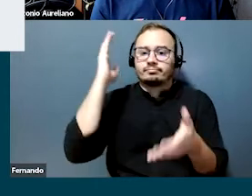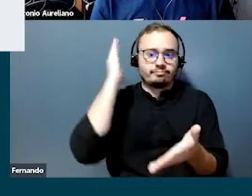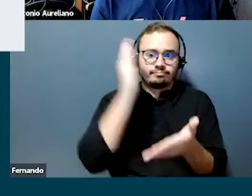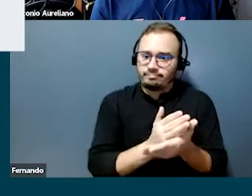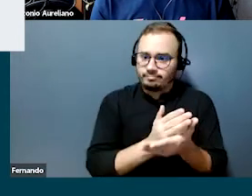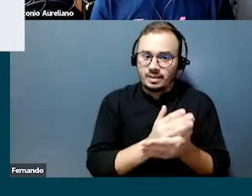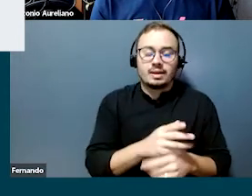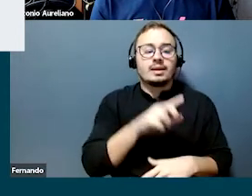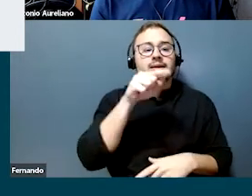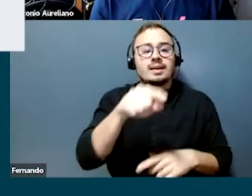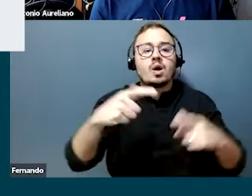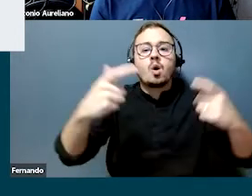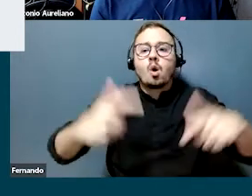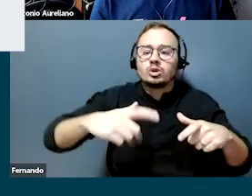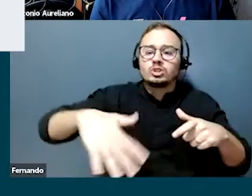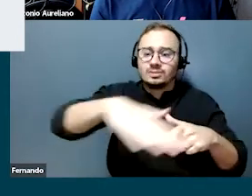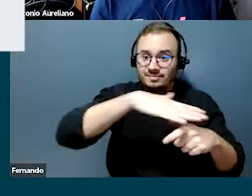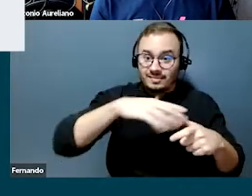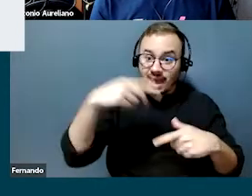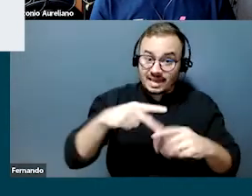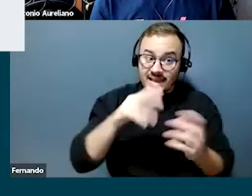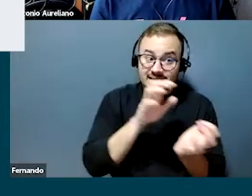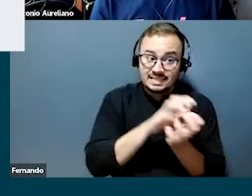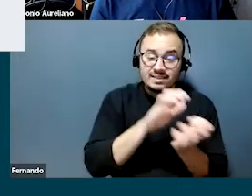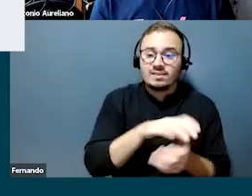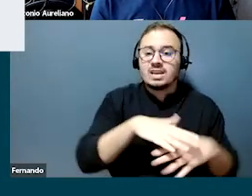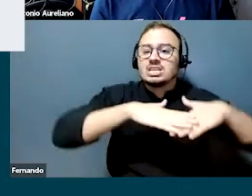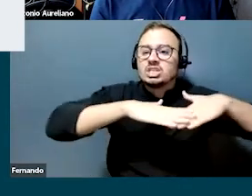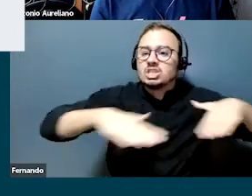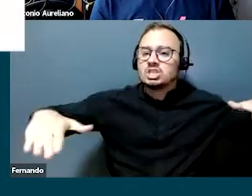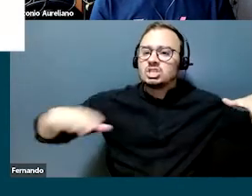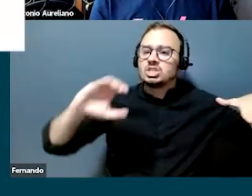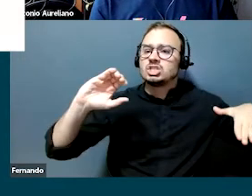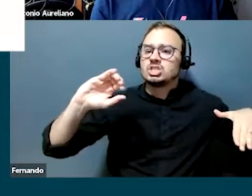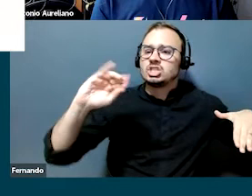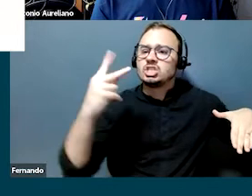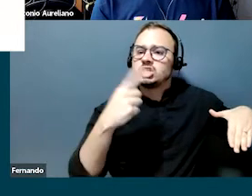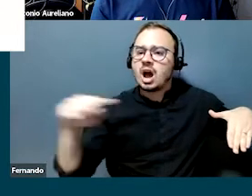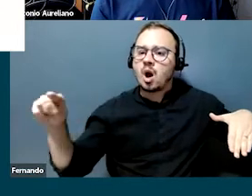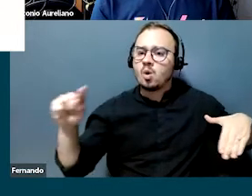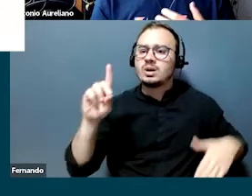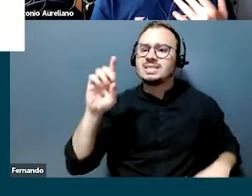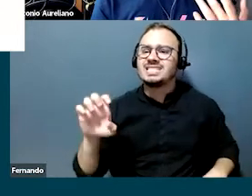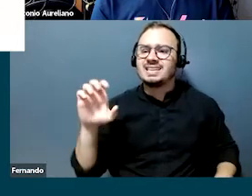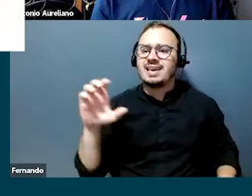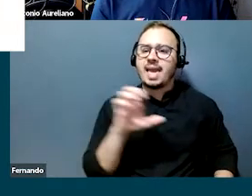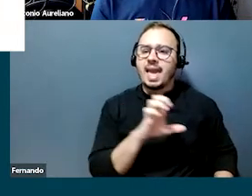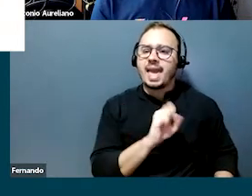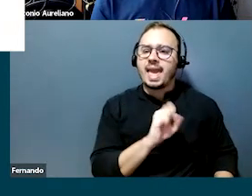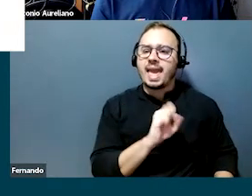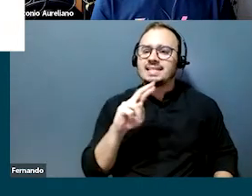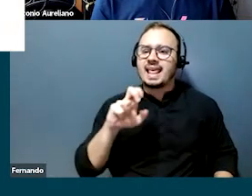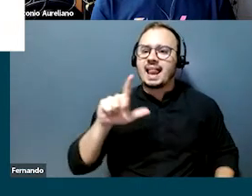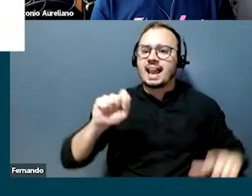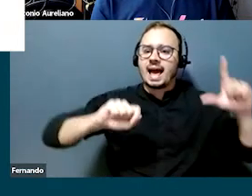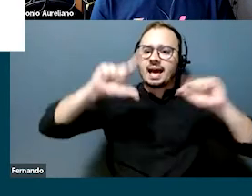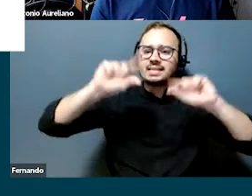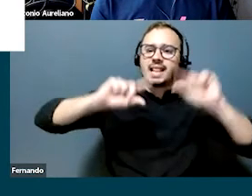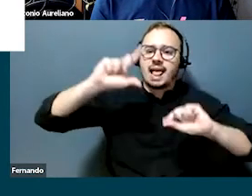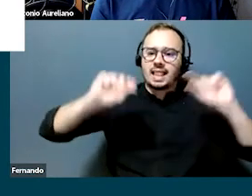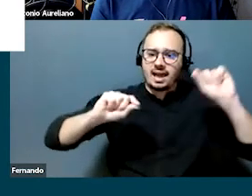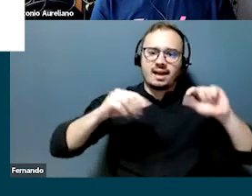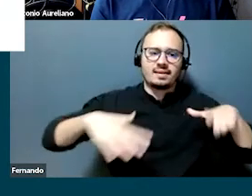no bairro de Chão de Estrelas, que fica aqui na zona norte do Recife. Lá em Chão de Estrelas, já em 1935, um